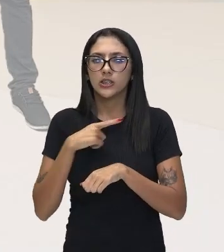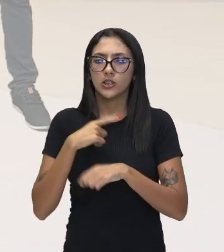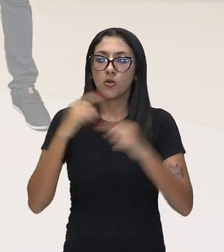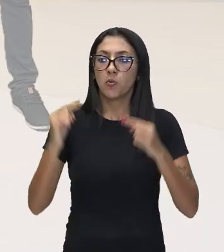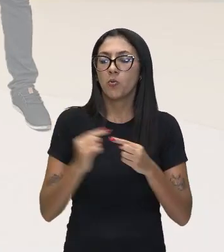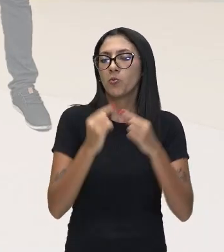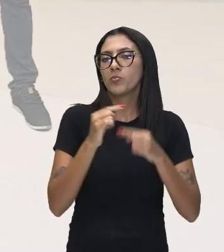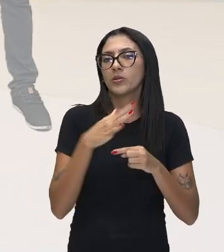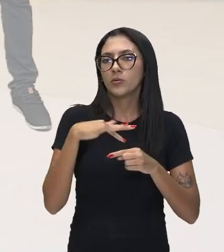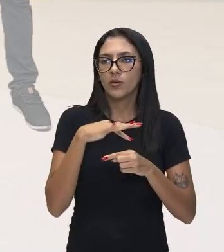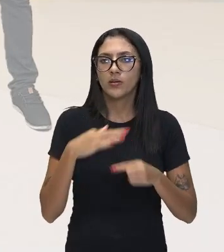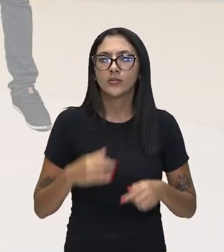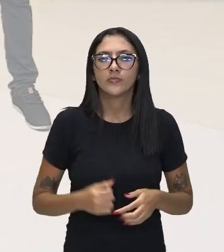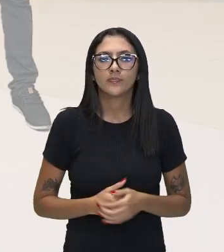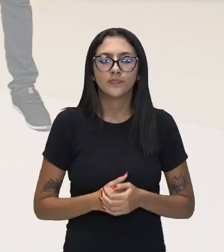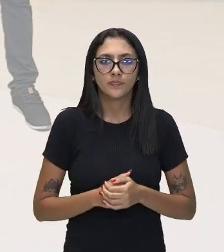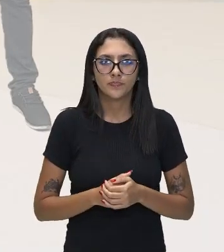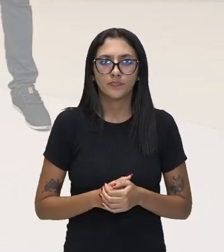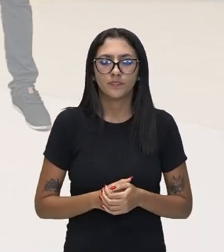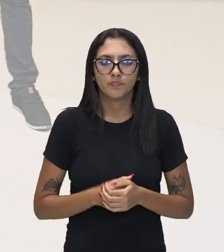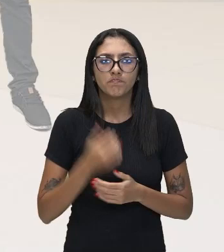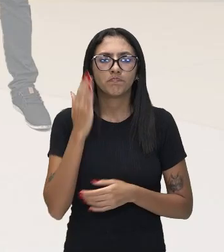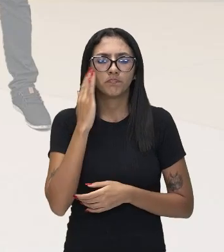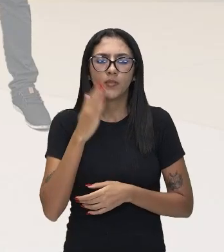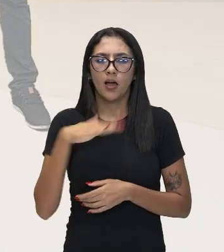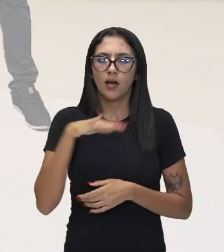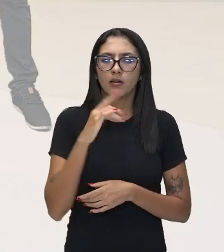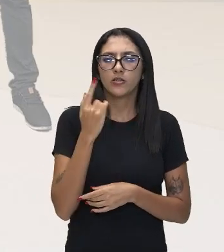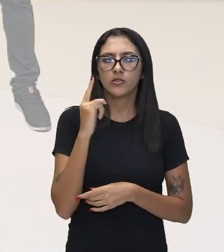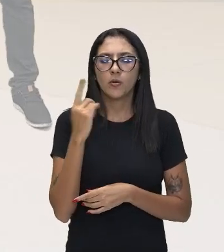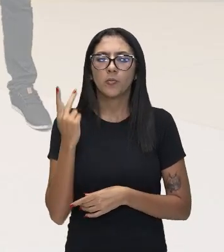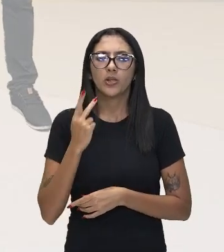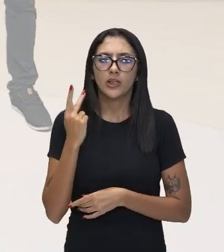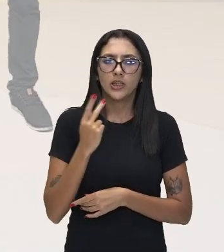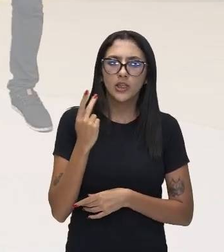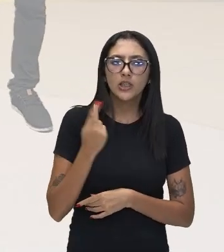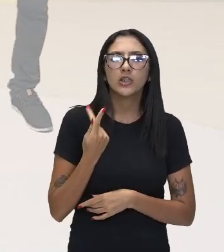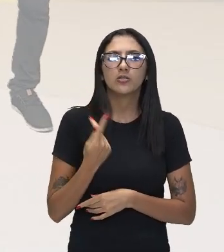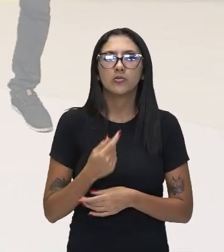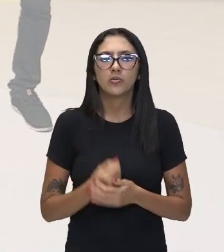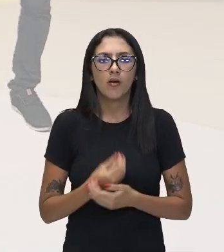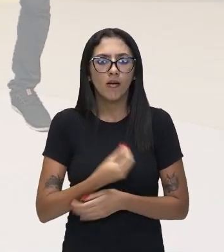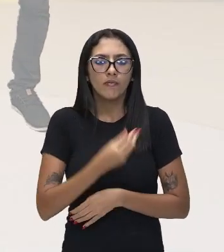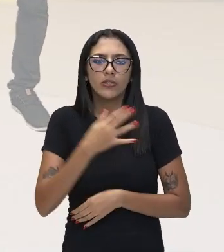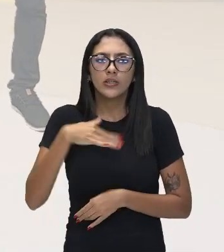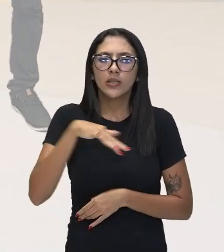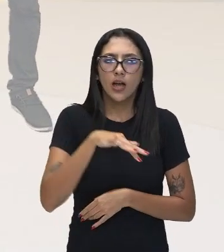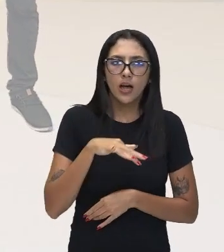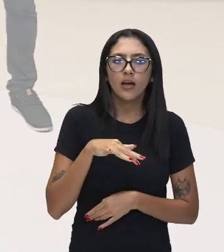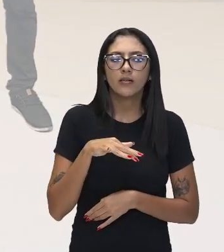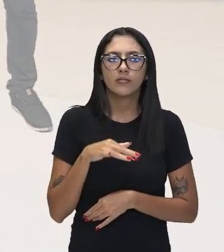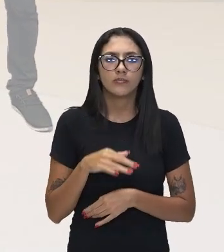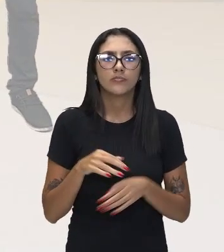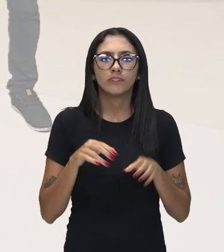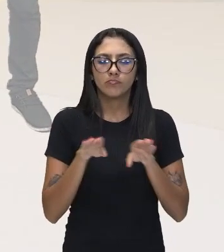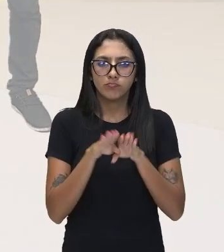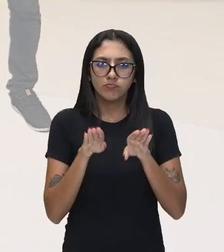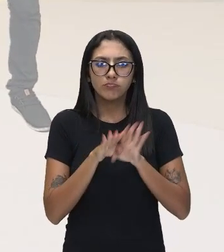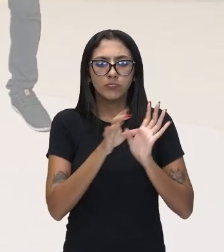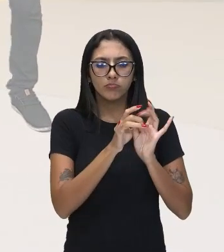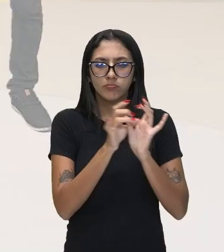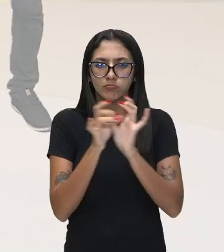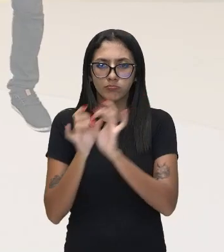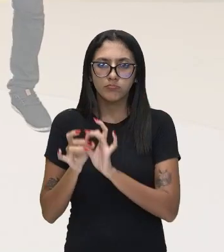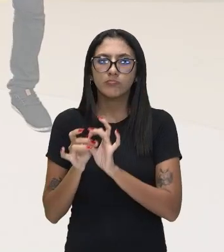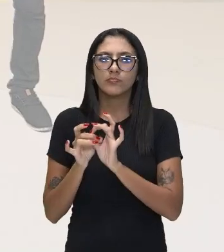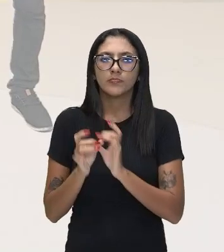limite hidrológico, o biogeográfico e também o político, né? Aqui no nosso mapa a gente tem o hidrológico e o biogeográfico, mostrando para vocês